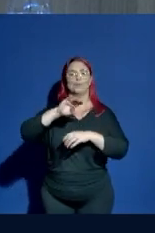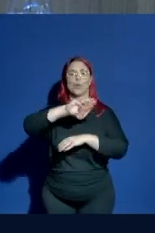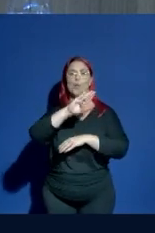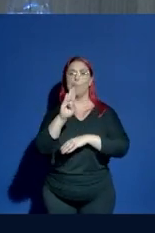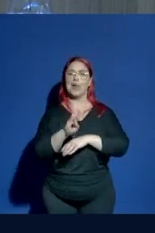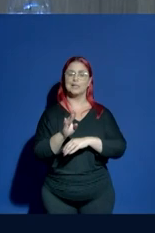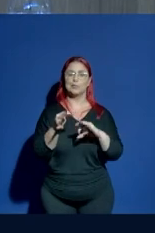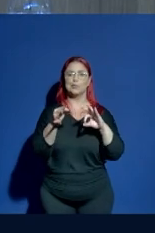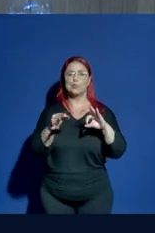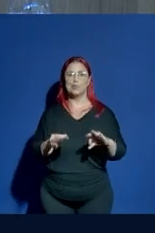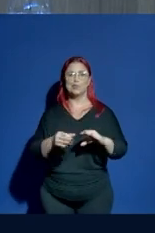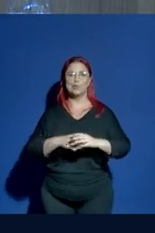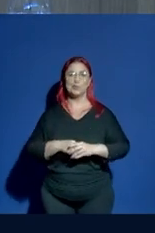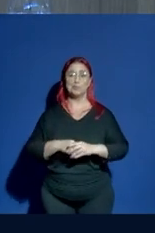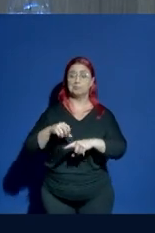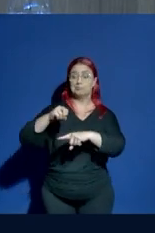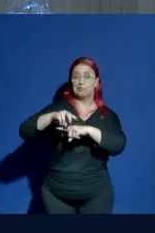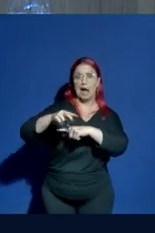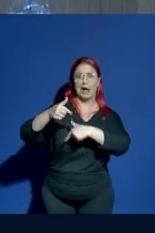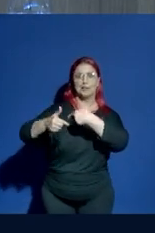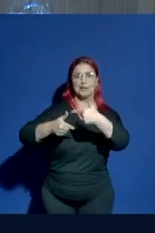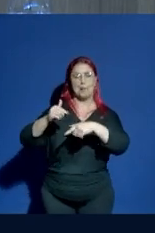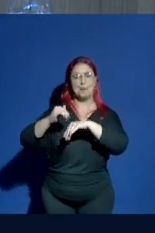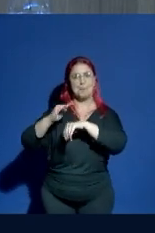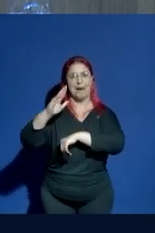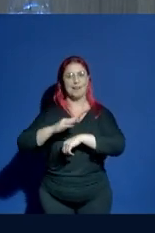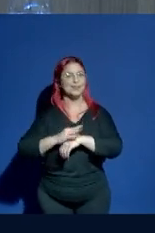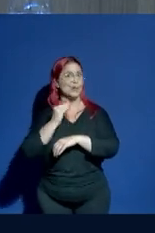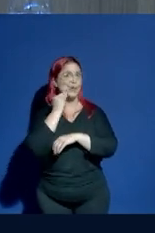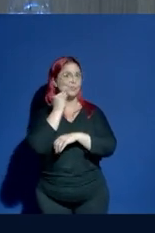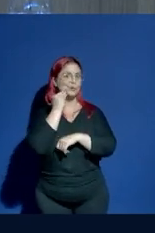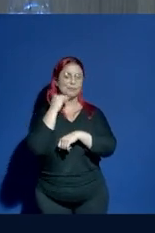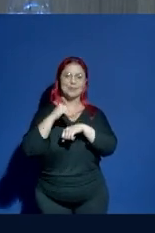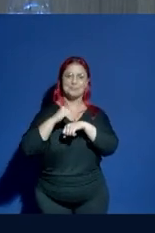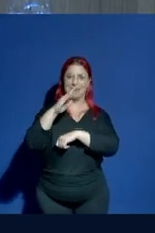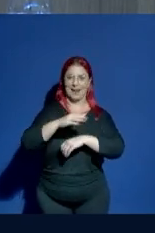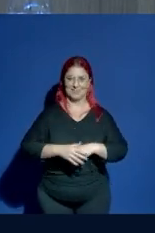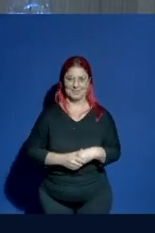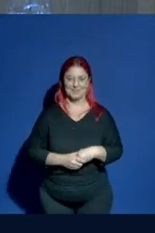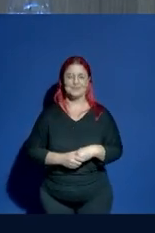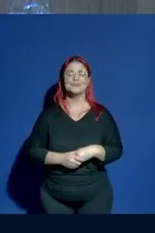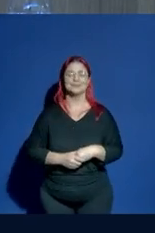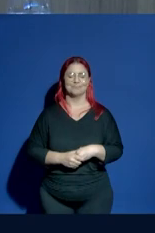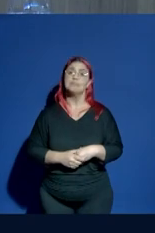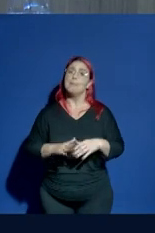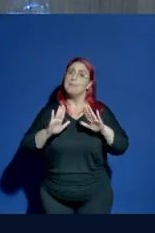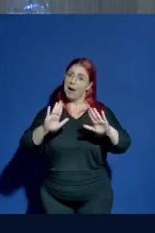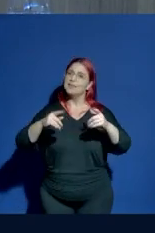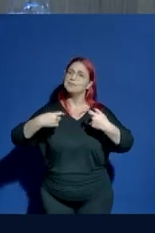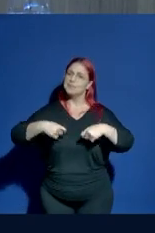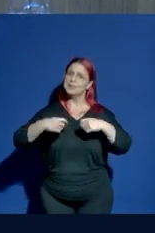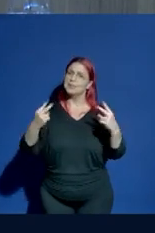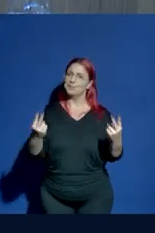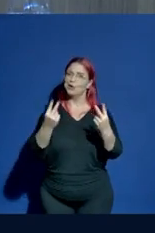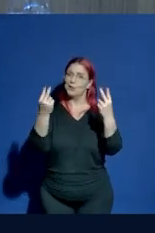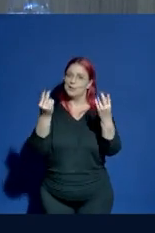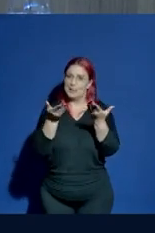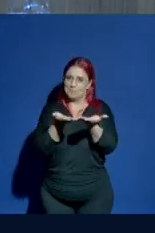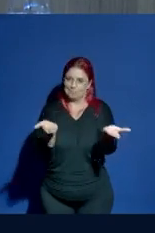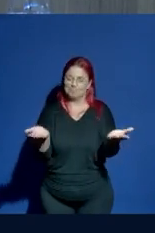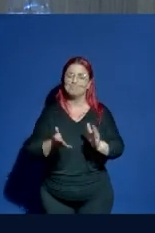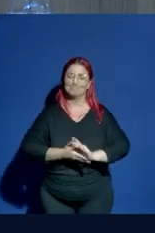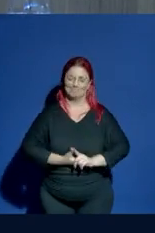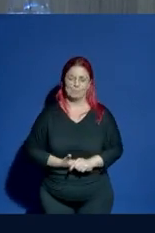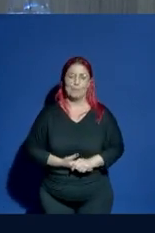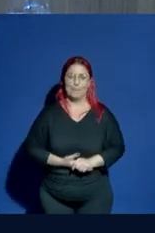mais justo com mais emprego com mais oportunidade nós não valorizamos as nossas potencialidades e